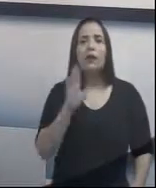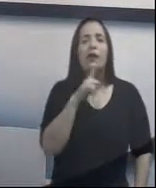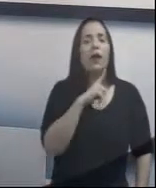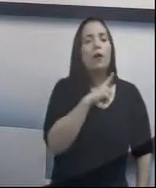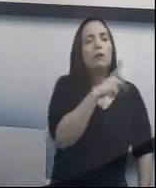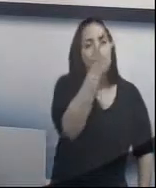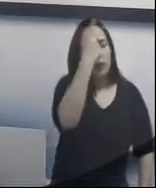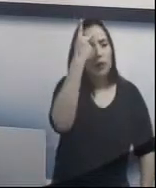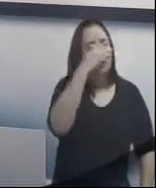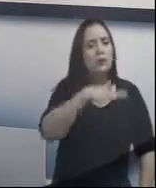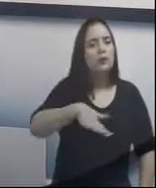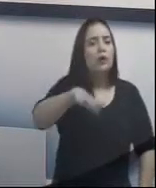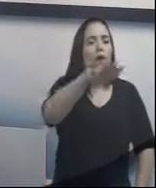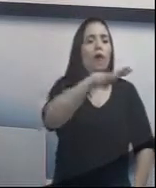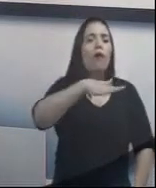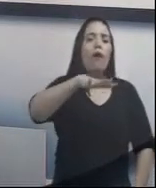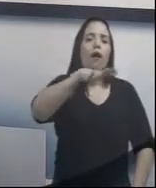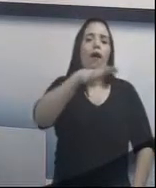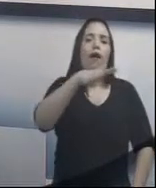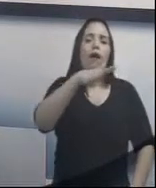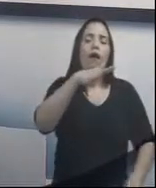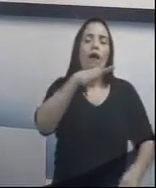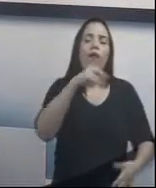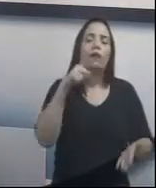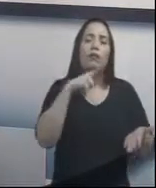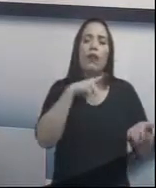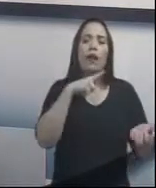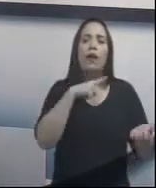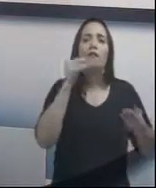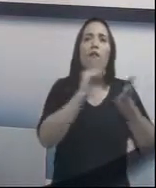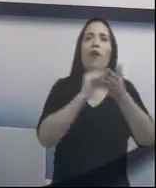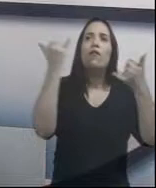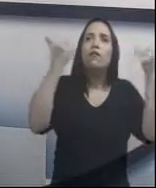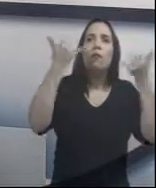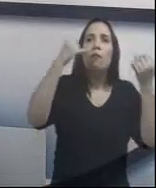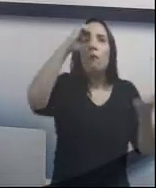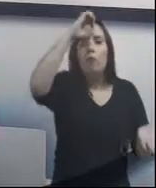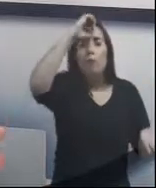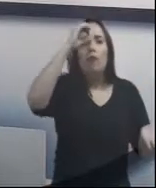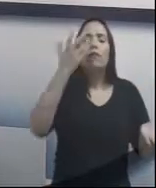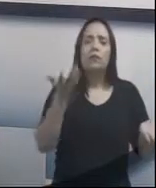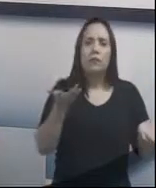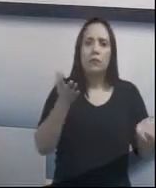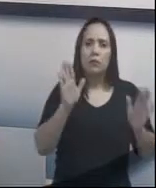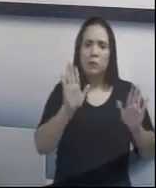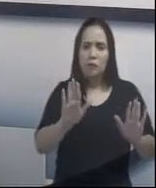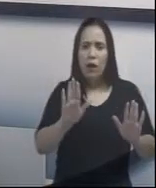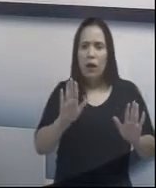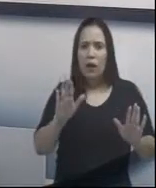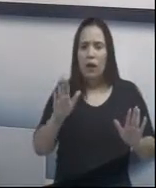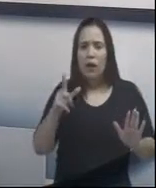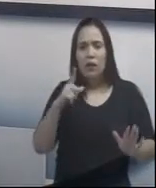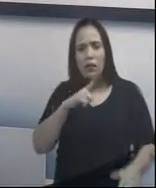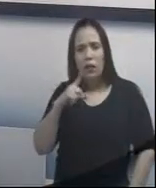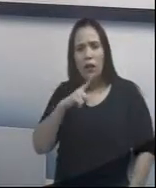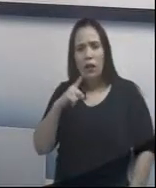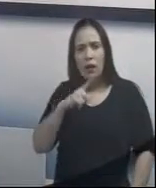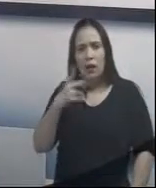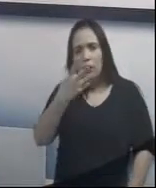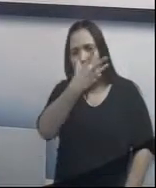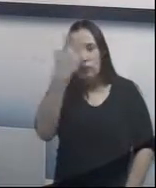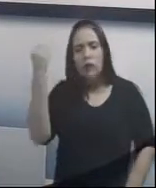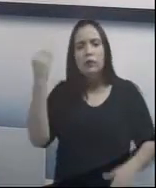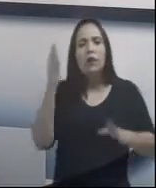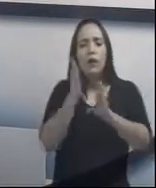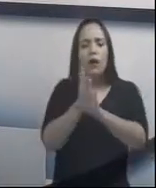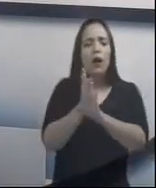aceita. Porque, agora, você esquecer tudo que foi feito, você esquecer que o